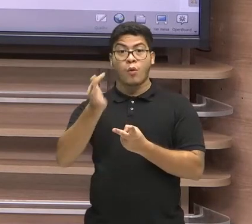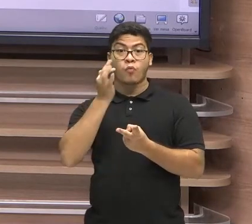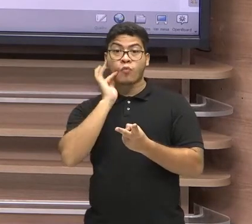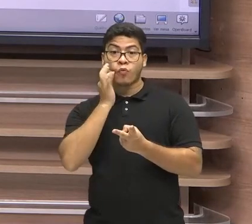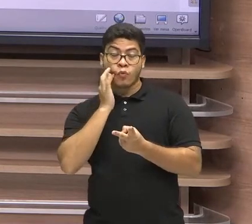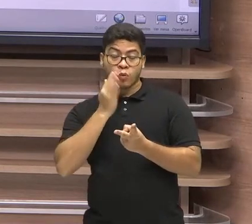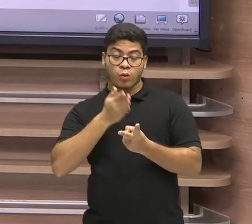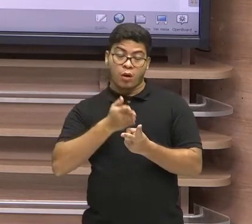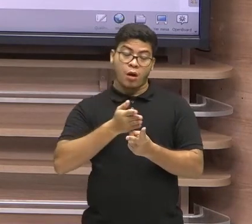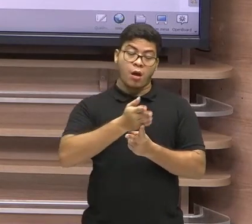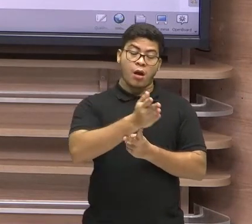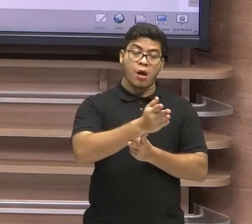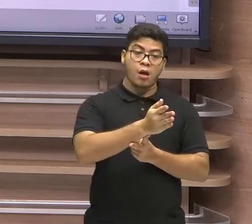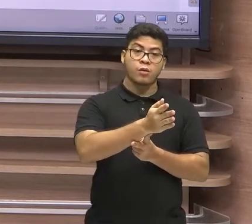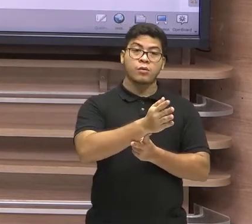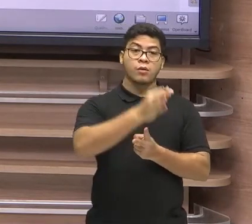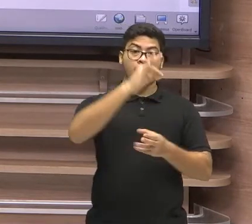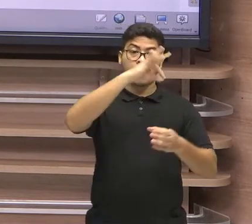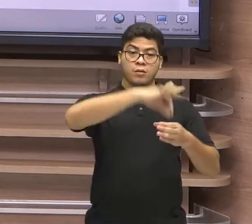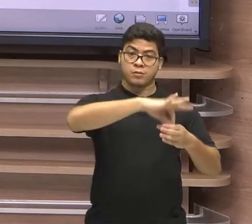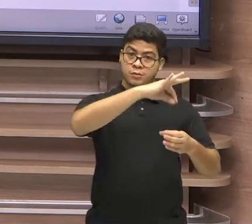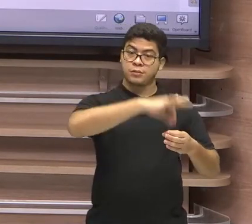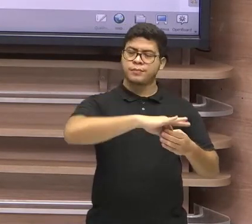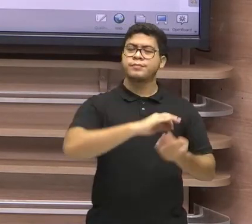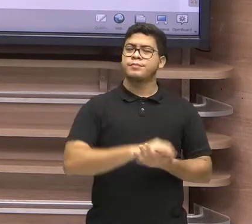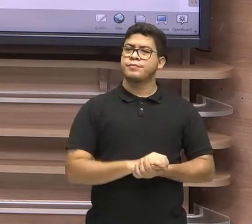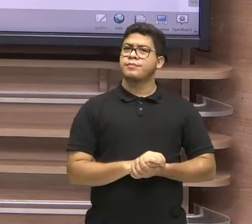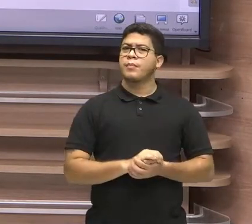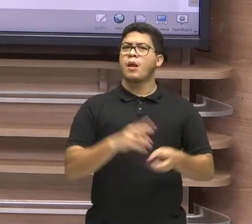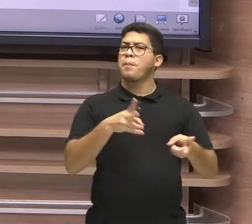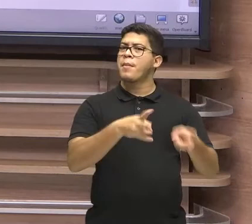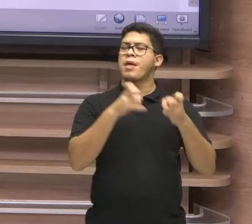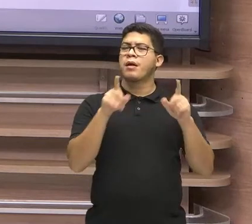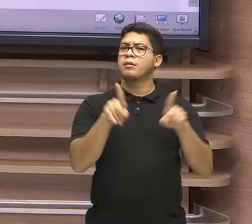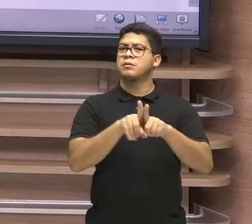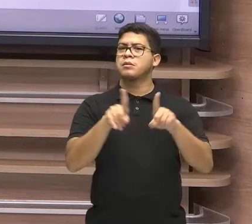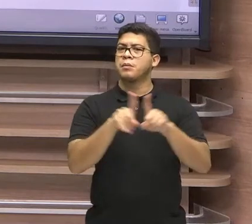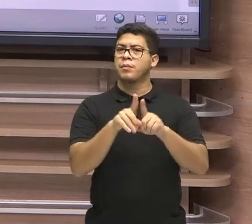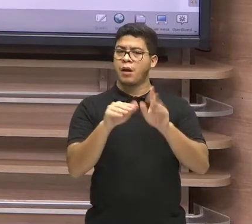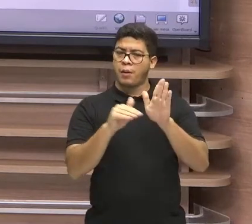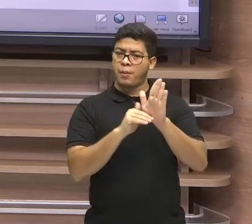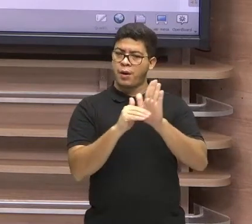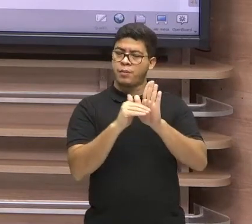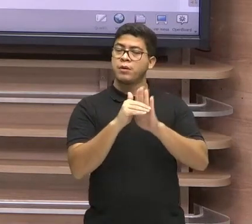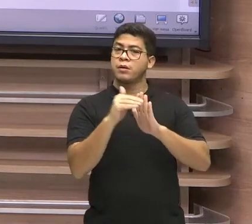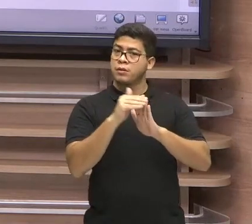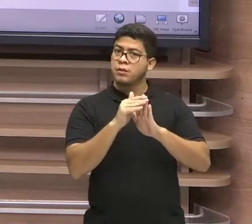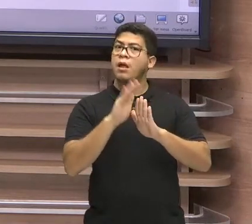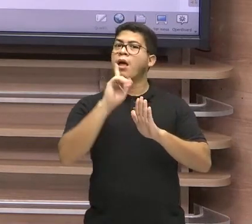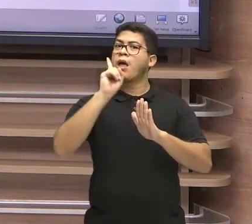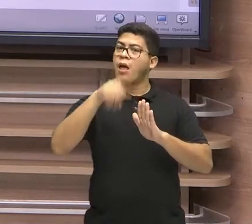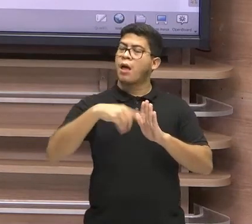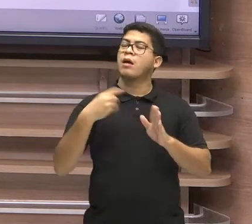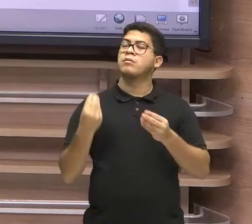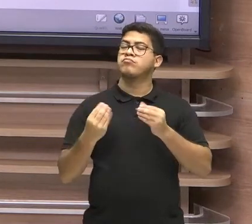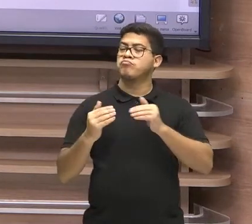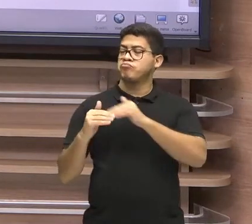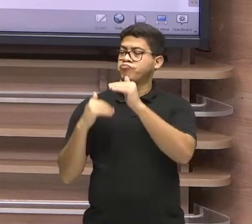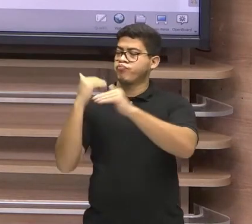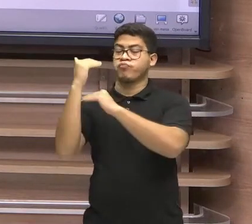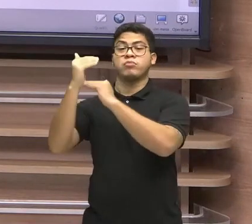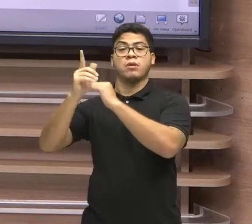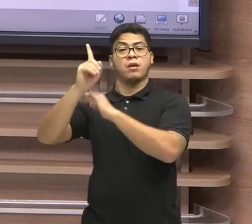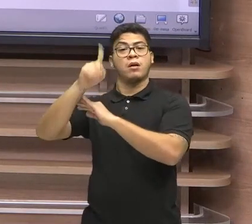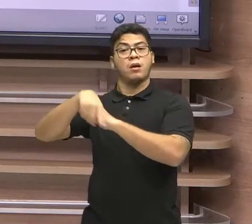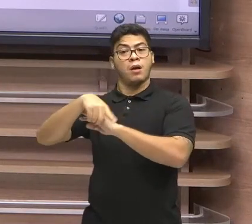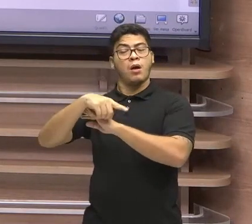e conhecer também que na classe evolutiva, as angiospermas são as plantas mais evoluídas, porque elas